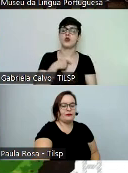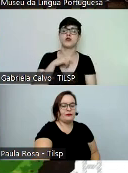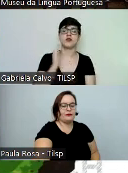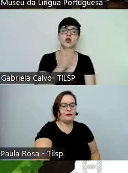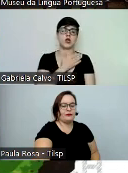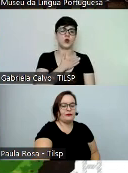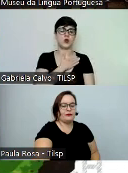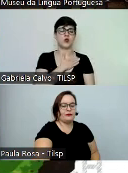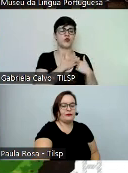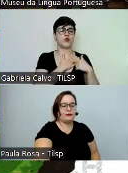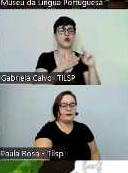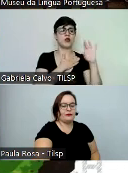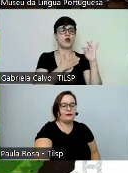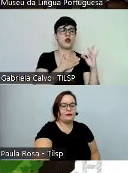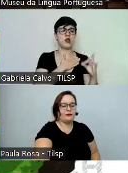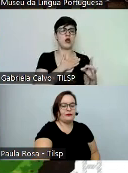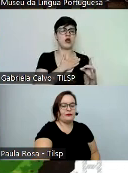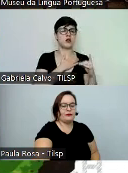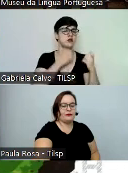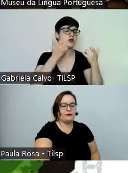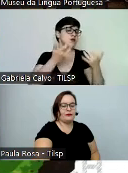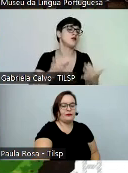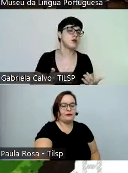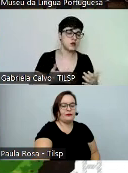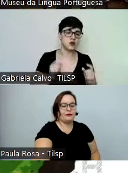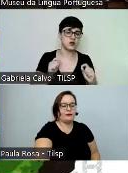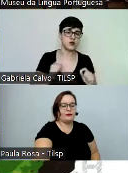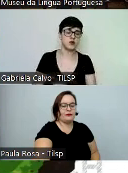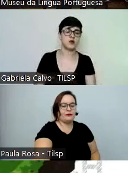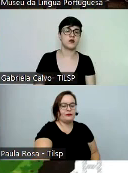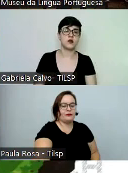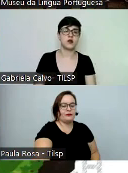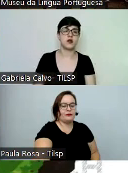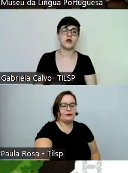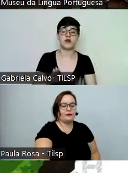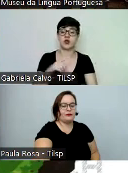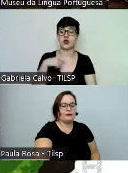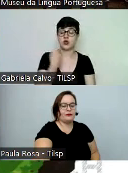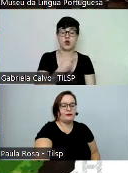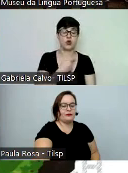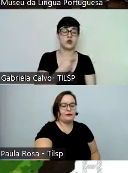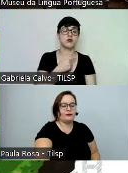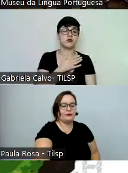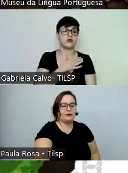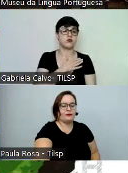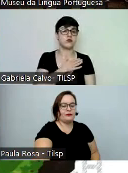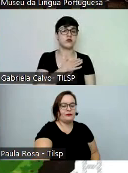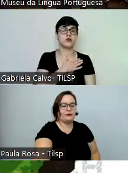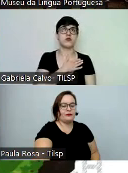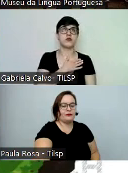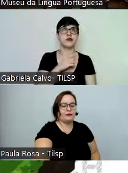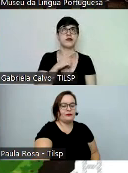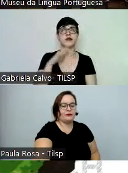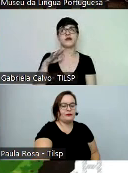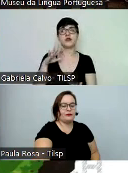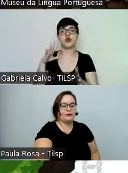algumas talvez precisem mudar Talvez o nosso hino nacional não seja inclusiva Talvez seja colonizado demais então